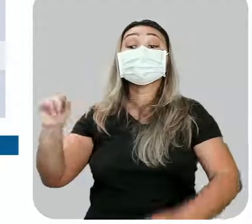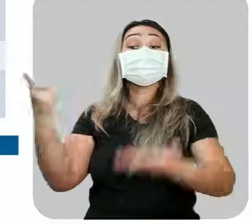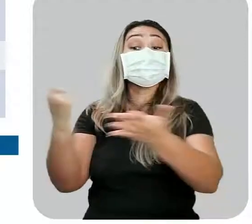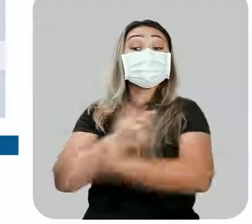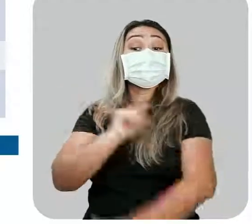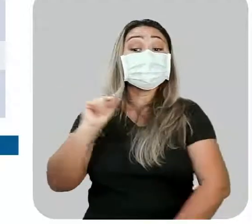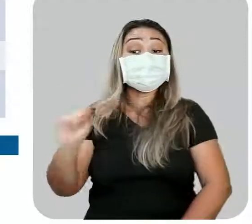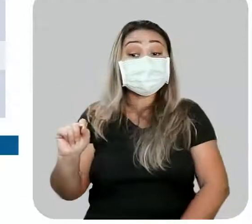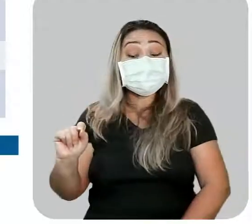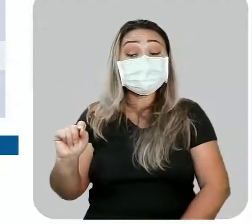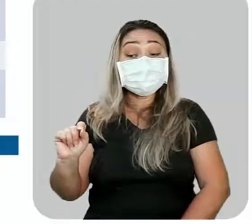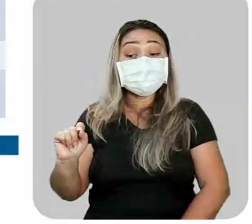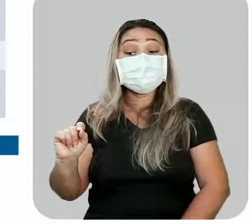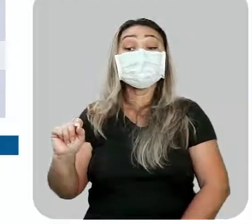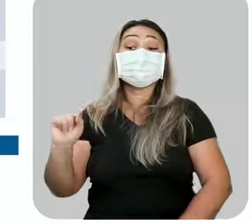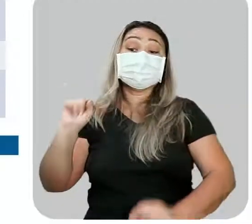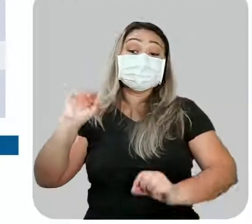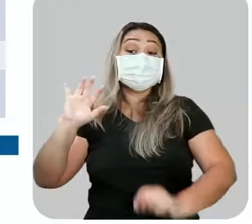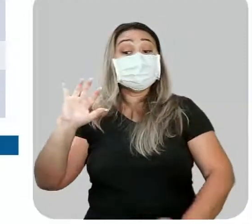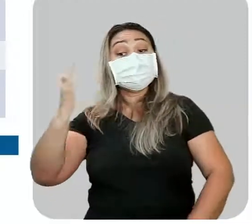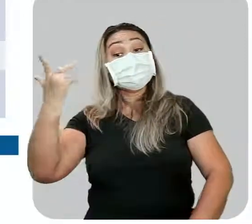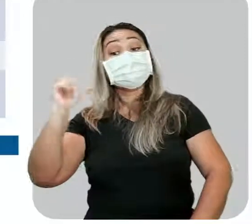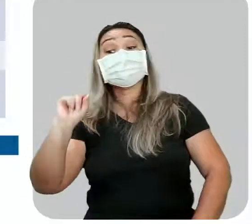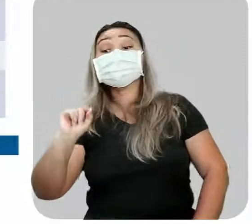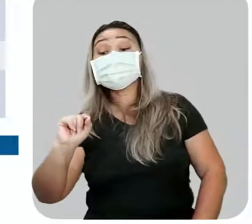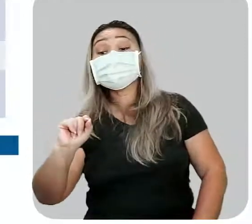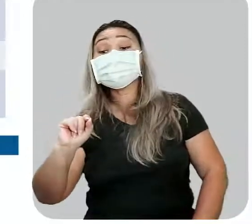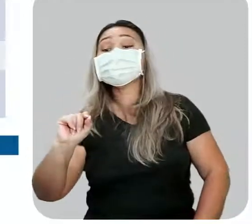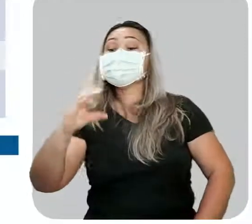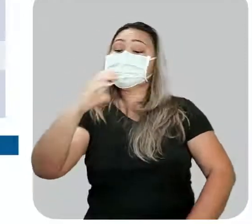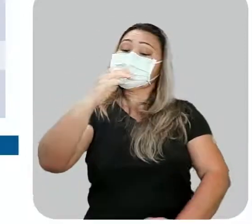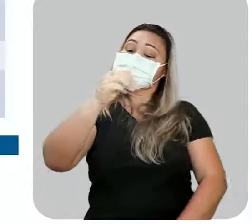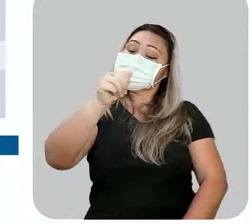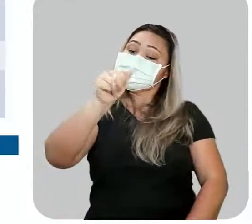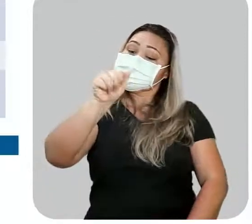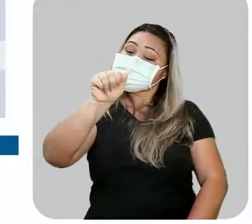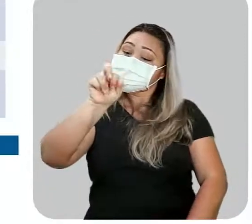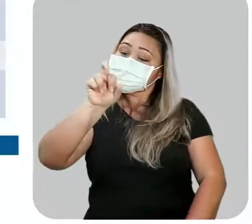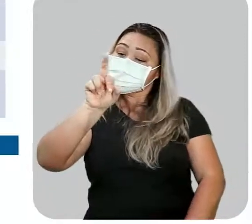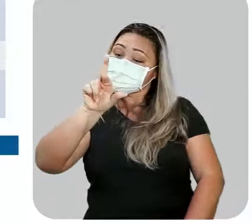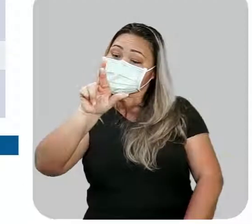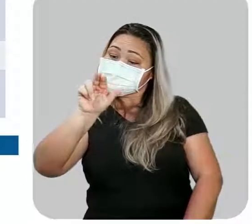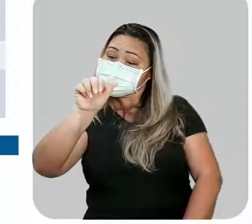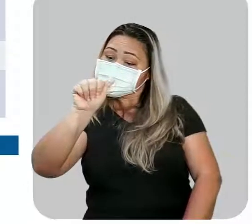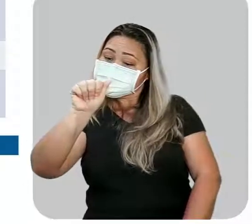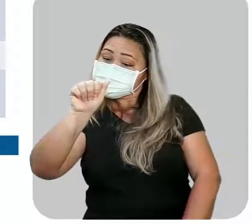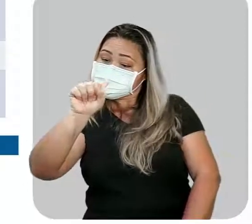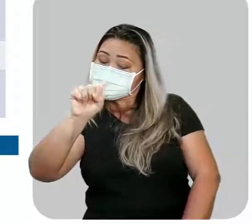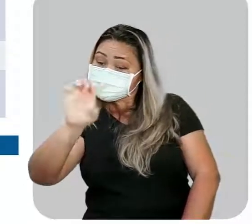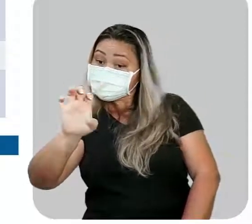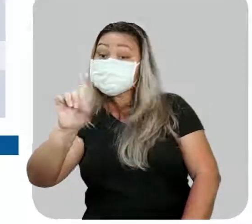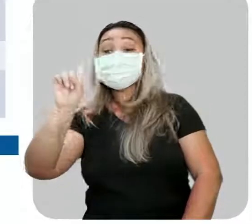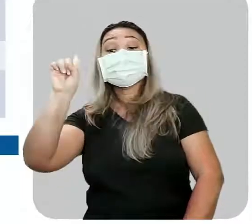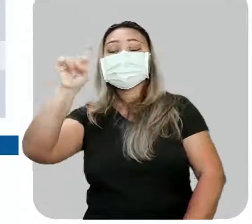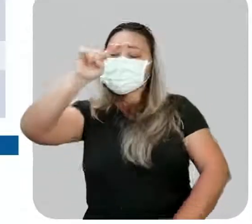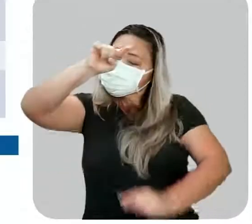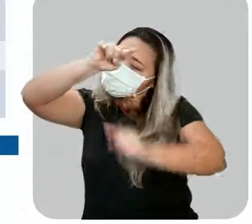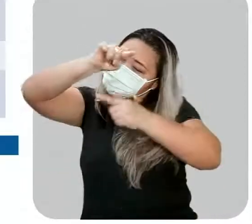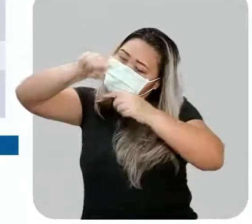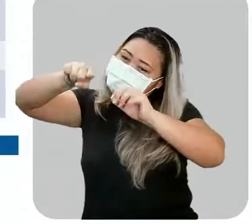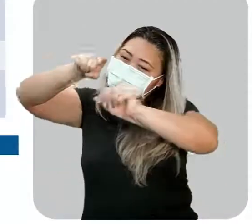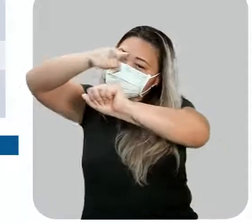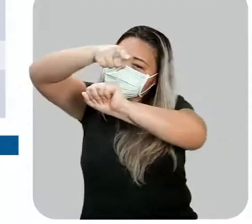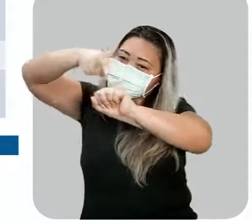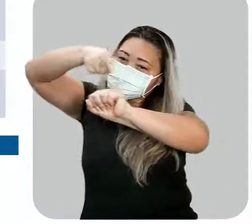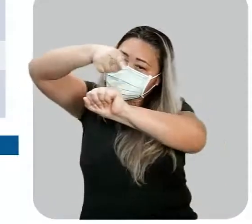ia acontecer? Ia ocorrer, né? A crase, né? Crase, né? Aí teria o